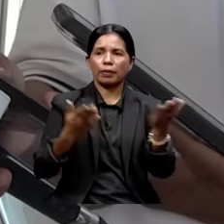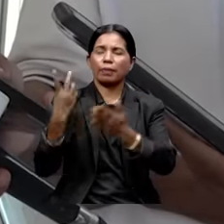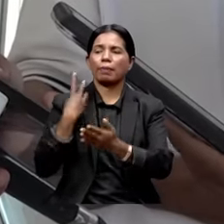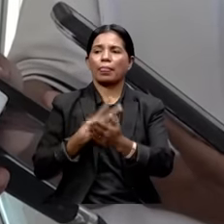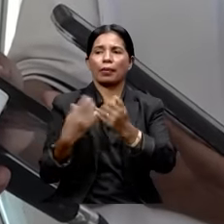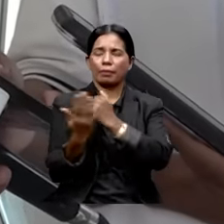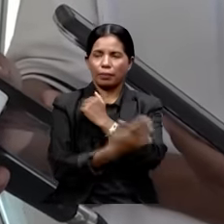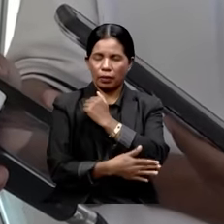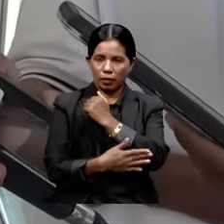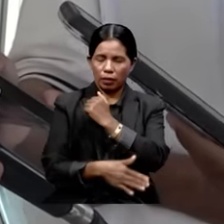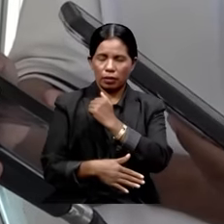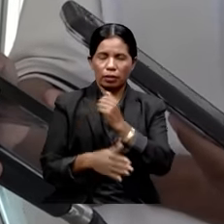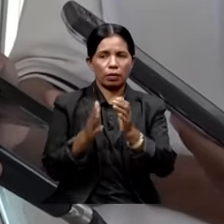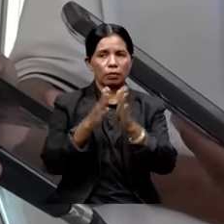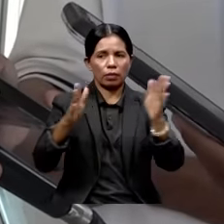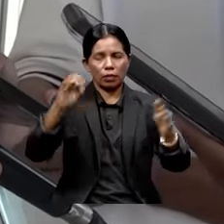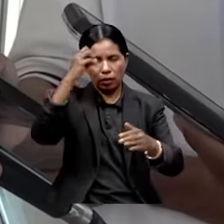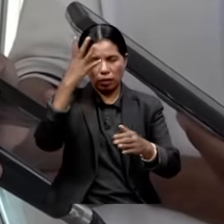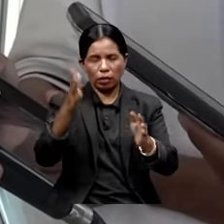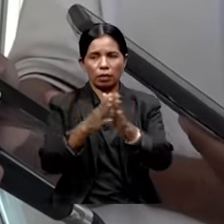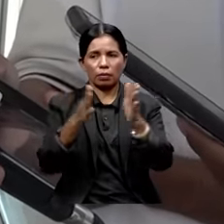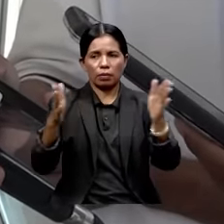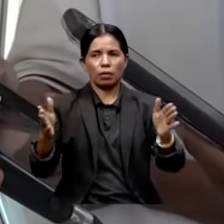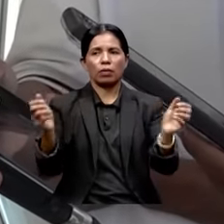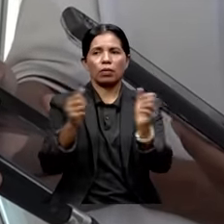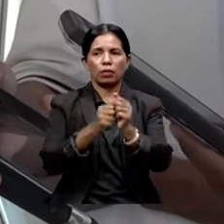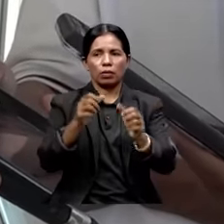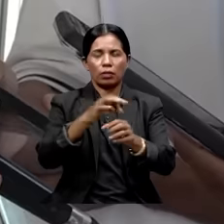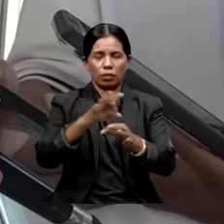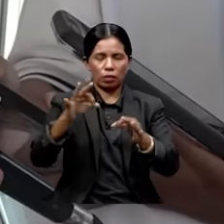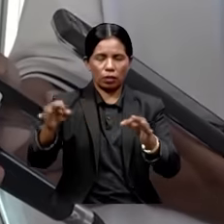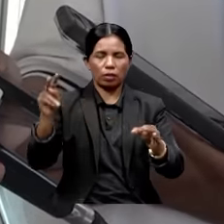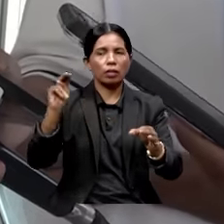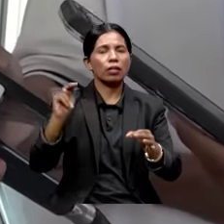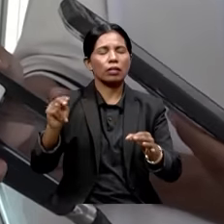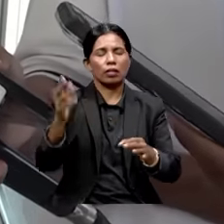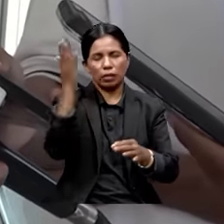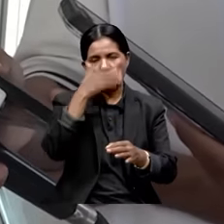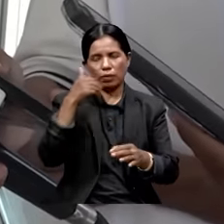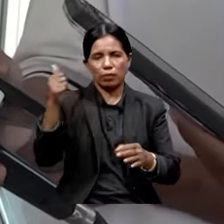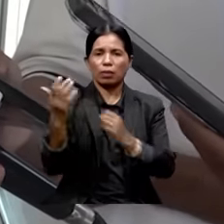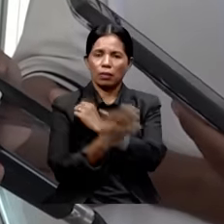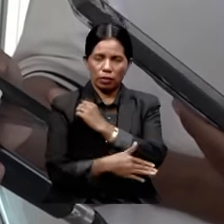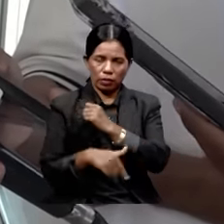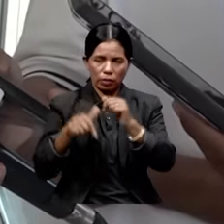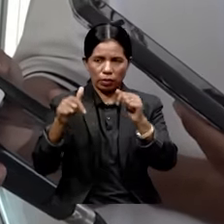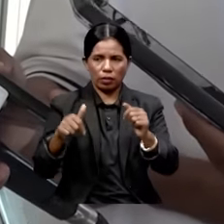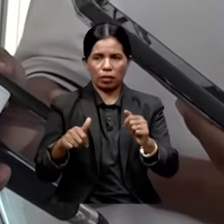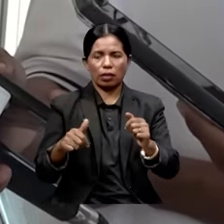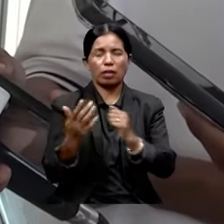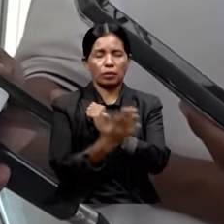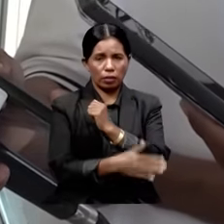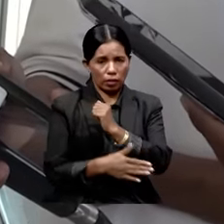em mane boa graça oi o espírito ninha mane oi oi barai dene Aturai